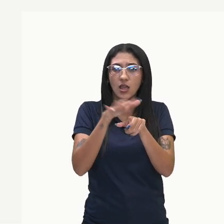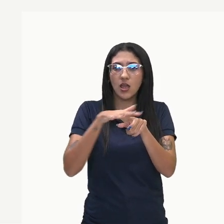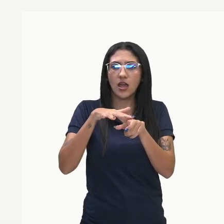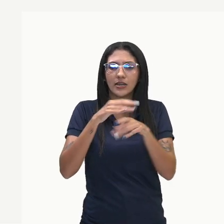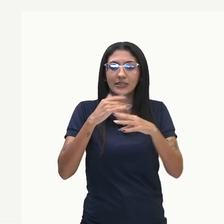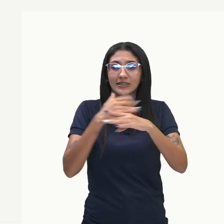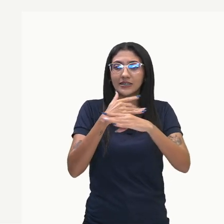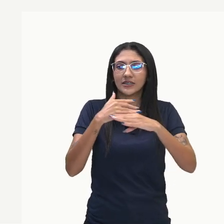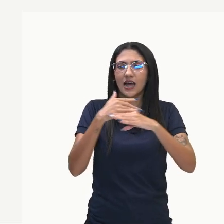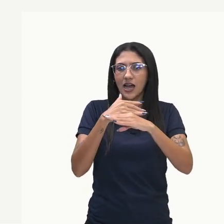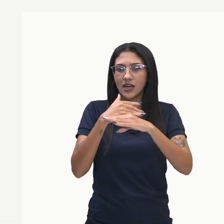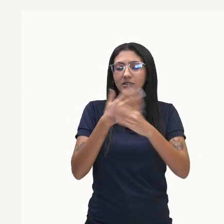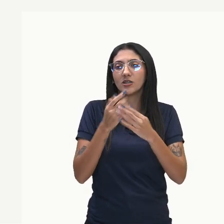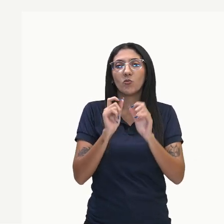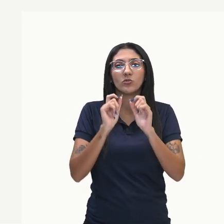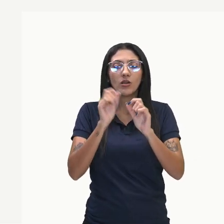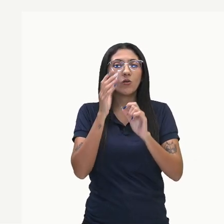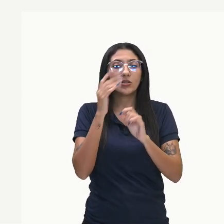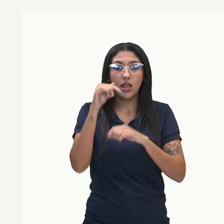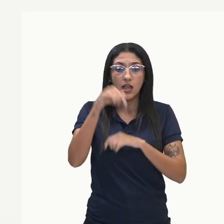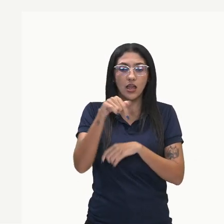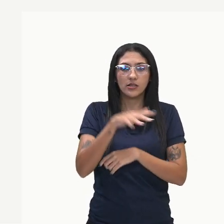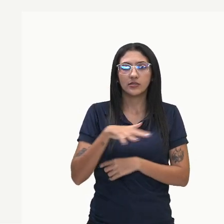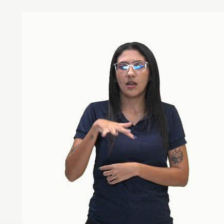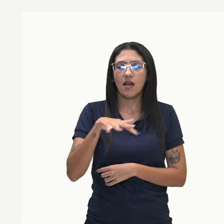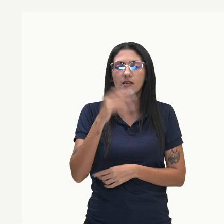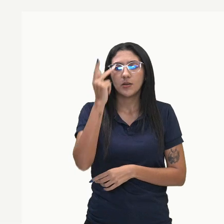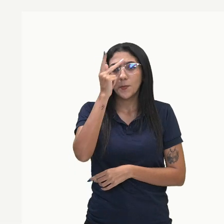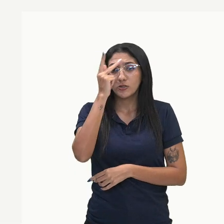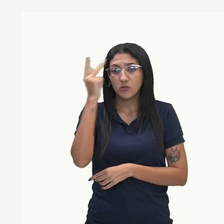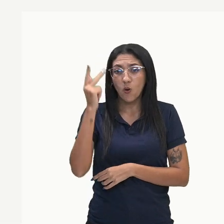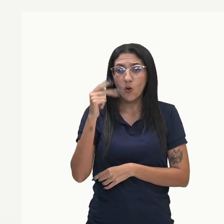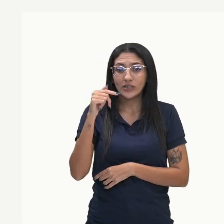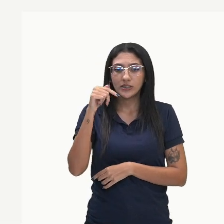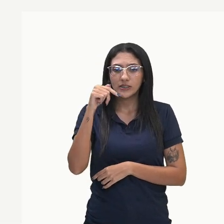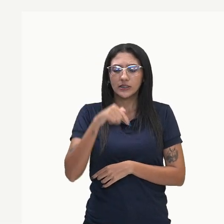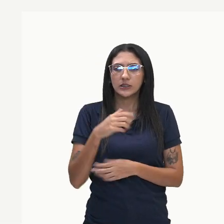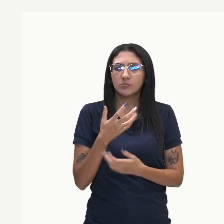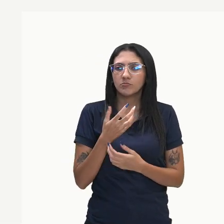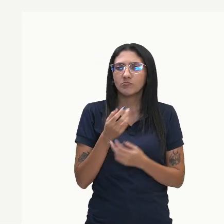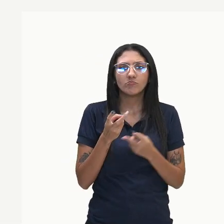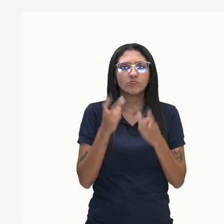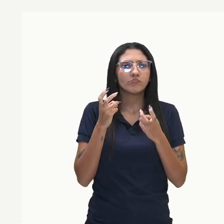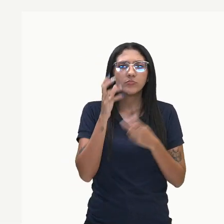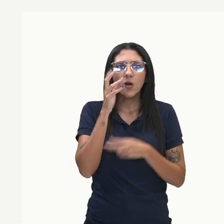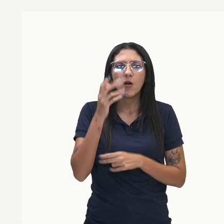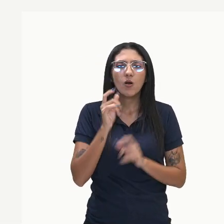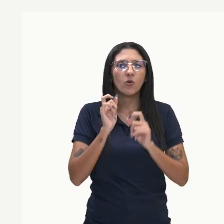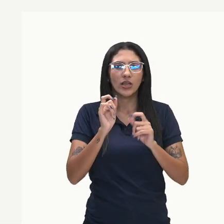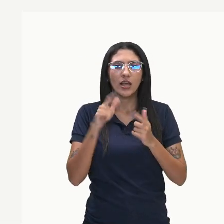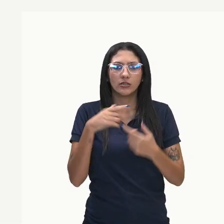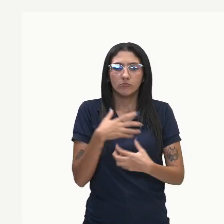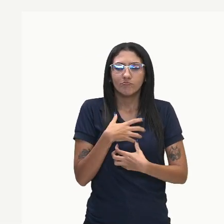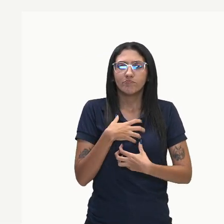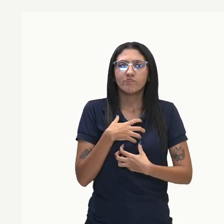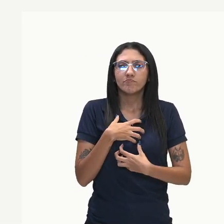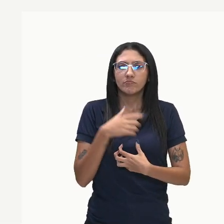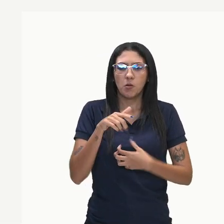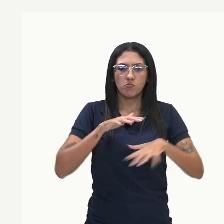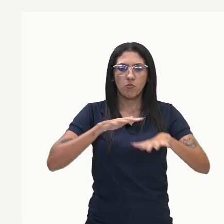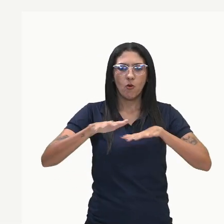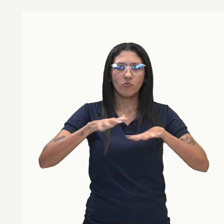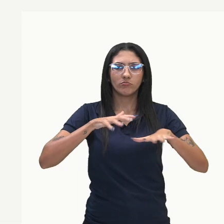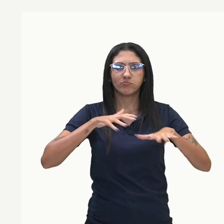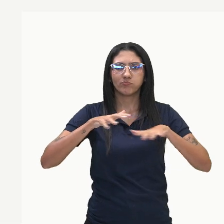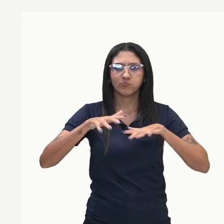as pessoas que estão presentes aqui, no momento desse movimento que ela realiza, elas sentem, né, sentem